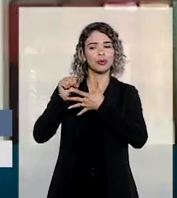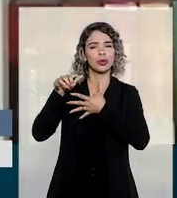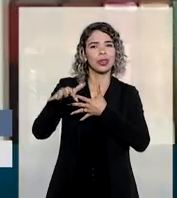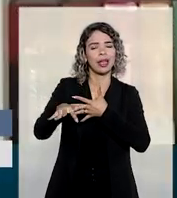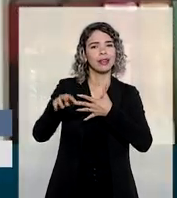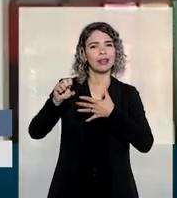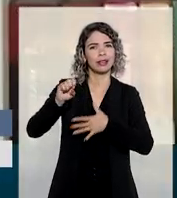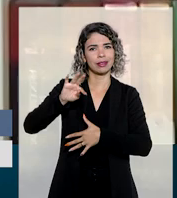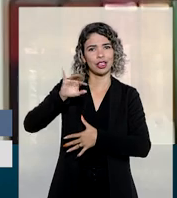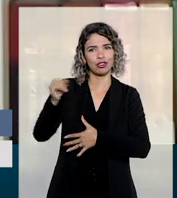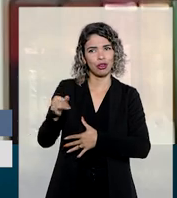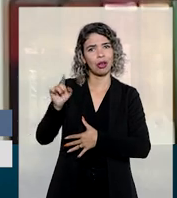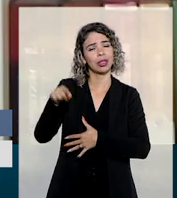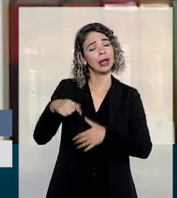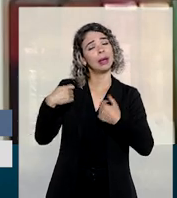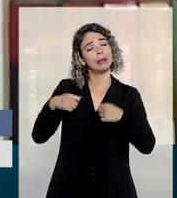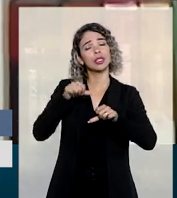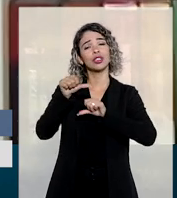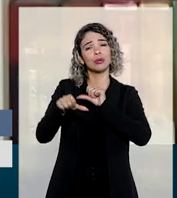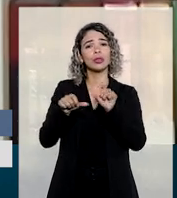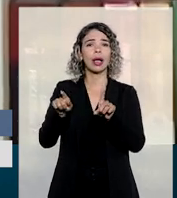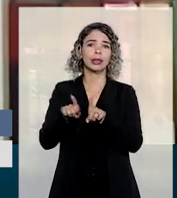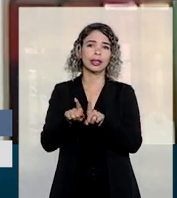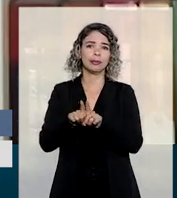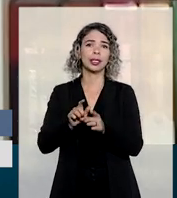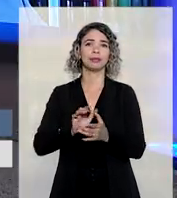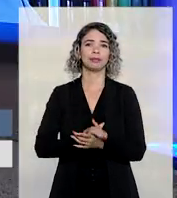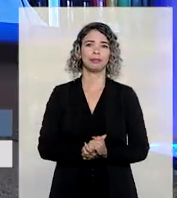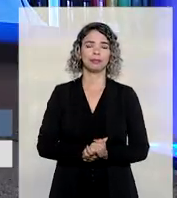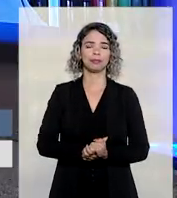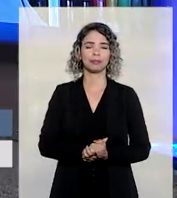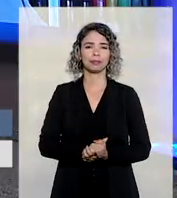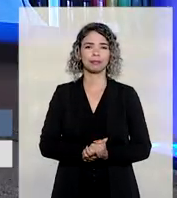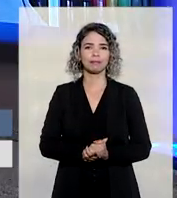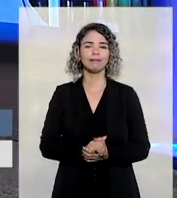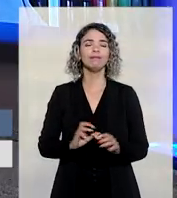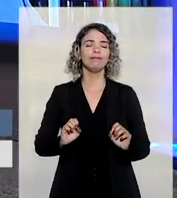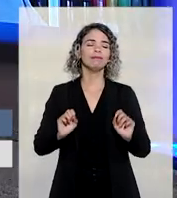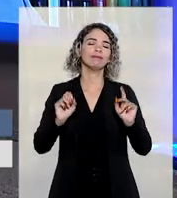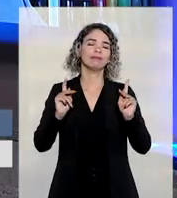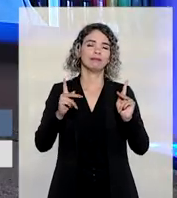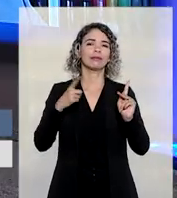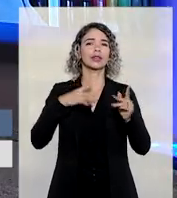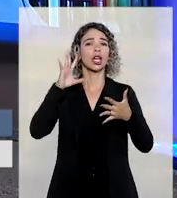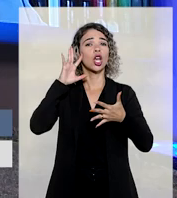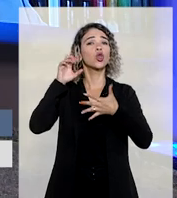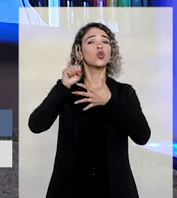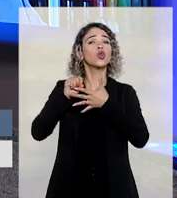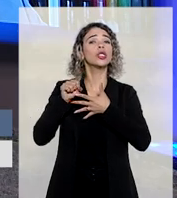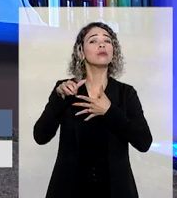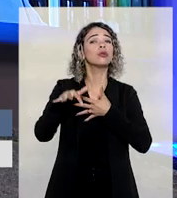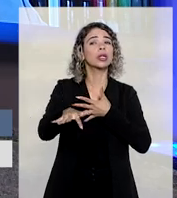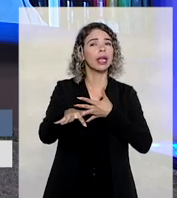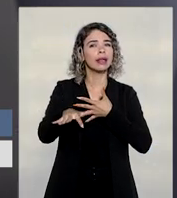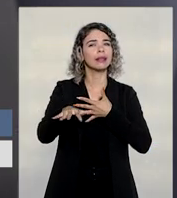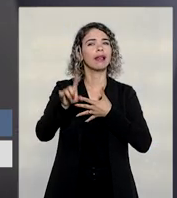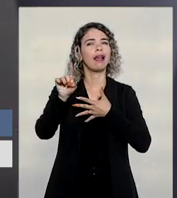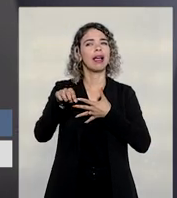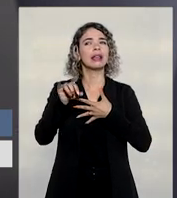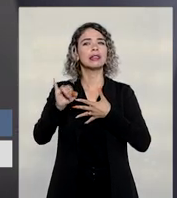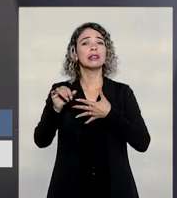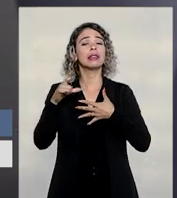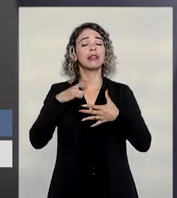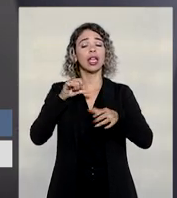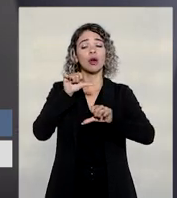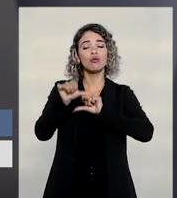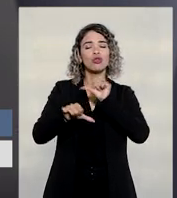entendimento jurisprudencial à luz dessa nova disposição legal. Falando de entendimento jurisprudencial, mas agora